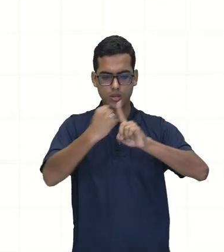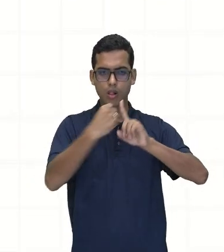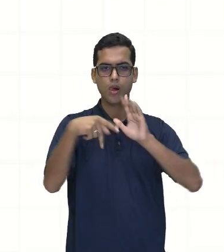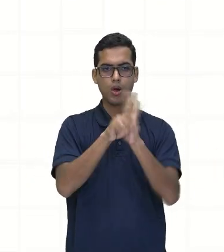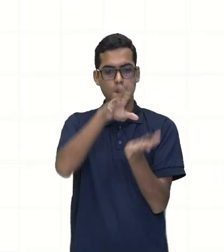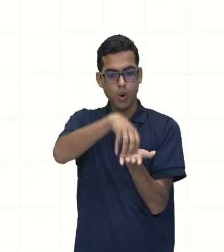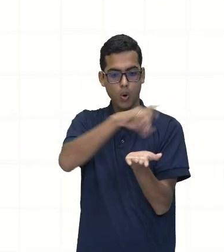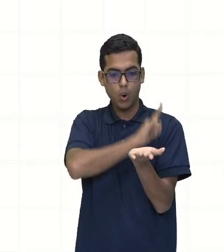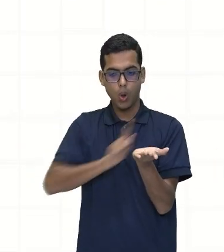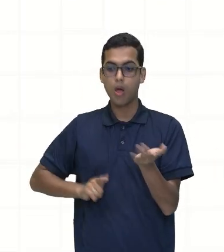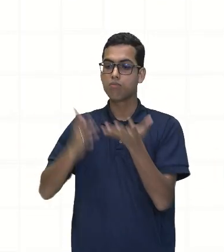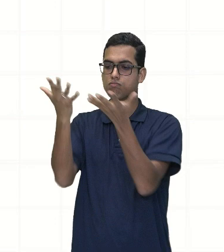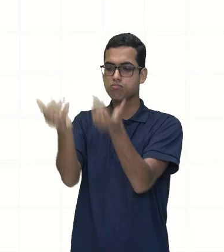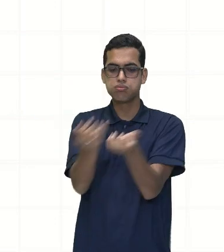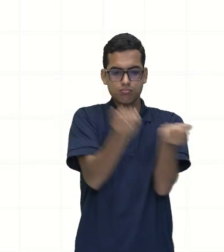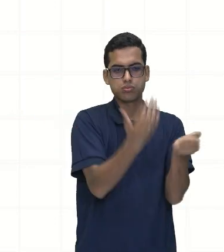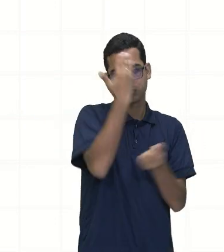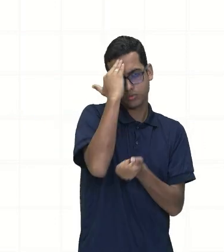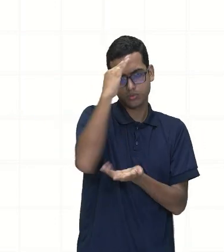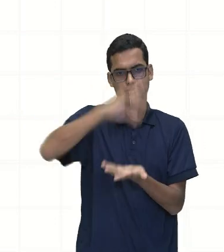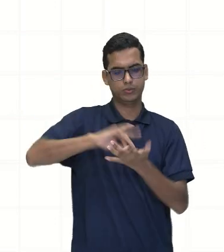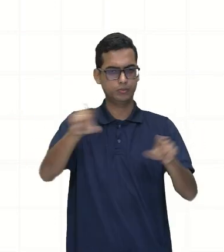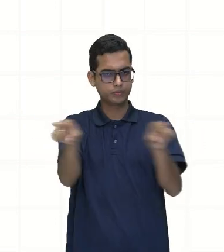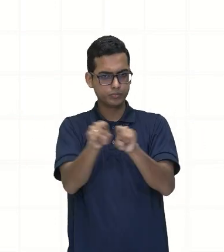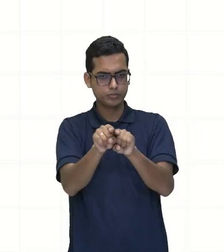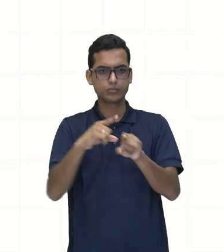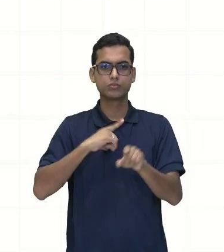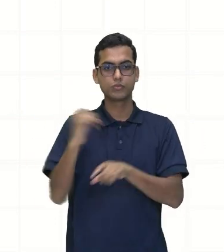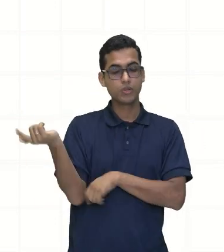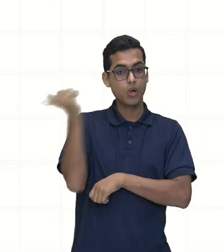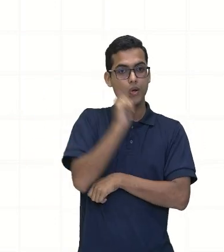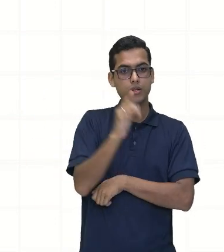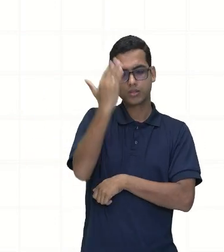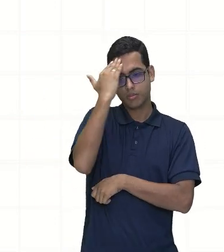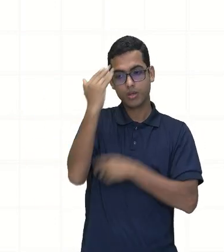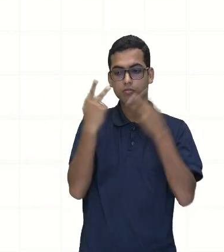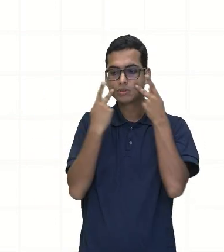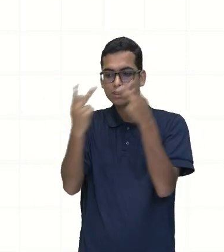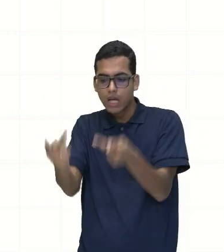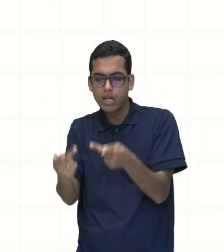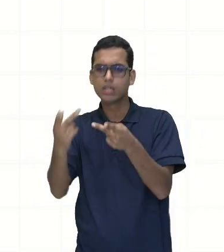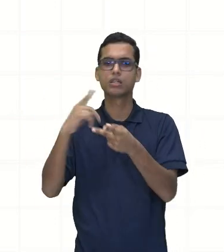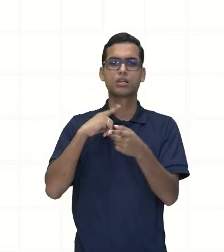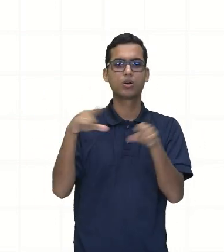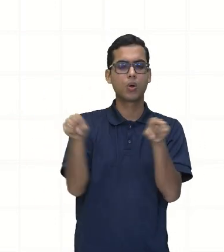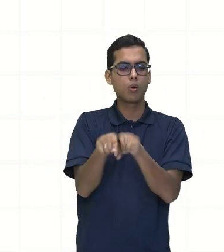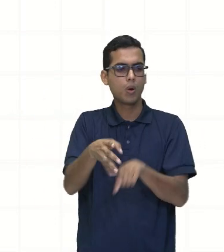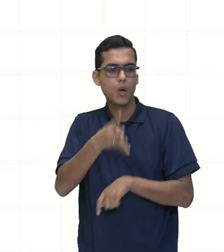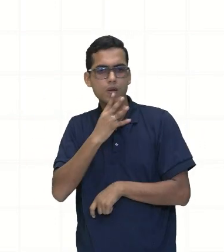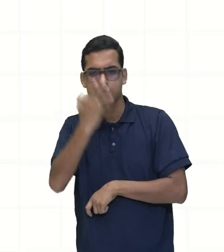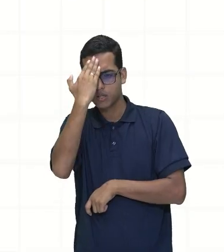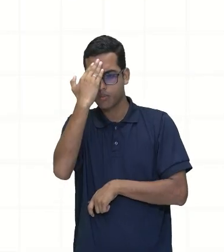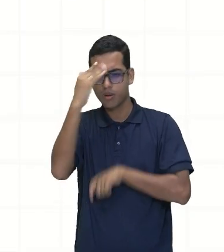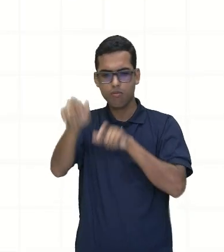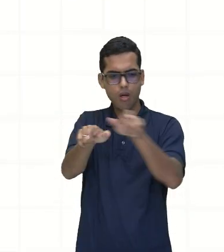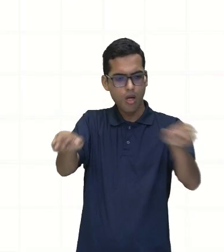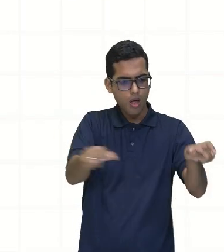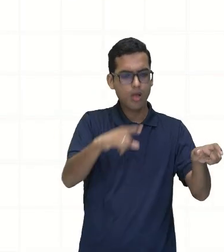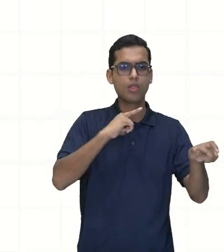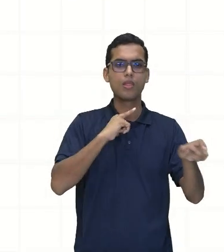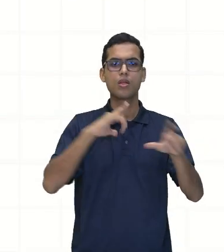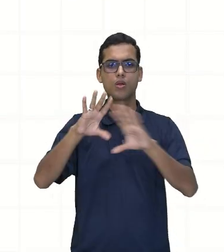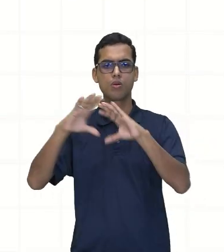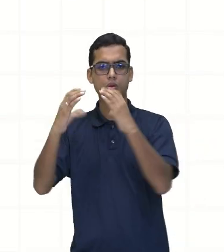até chegar, né, ali a esses territórios quilombolas. No mapinha a gente tem a distribuição, olha, populacional